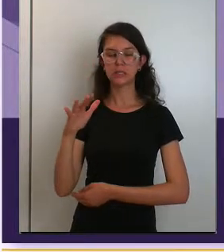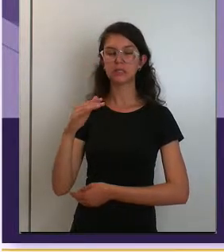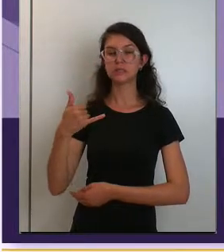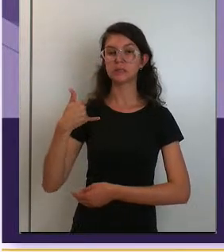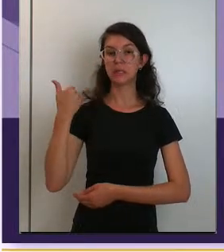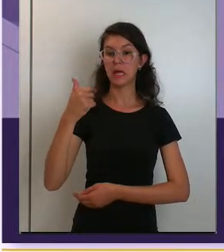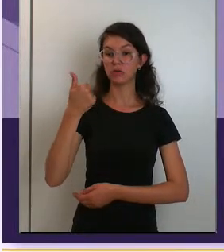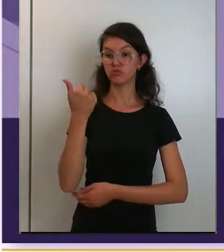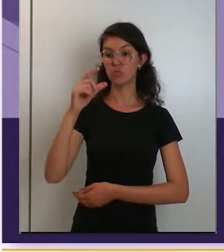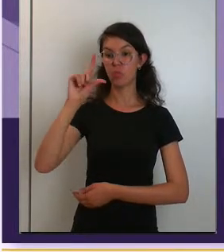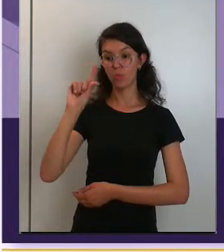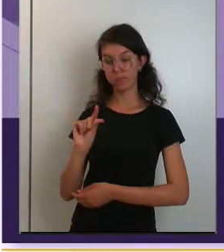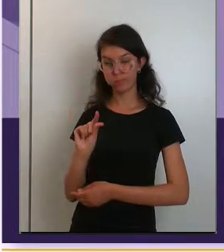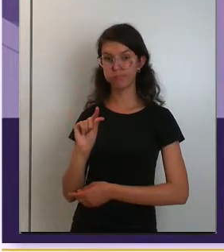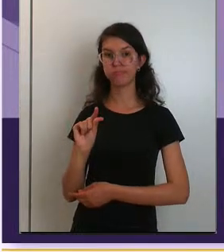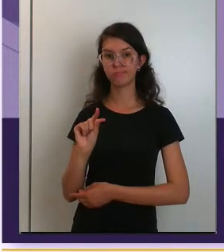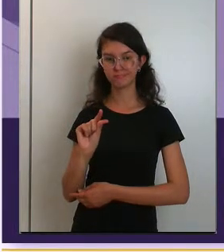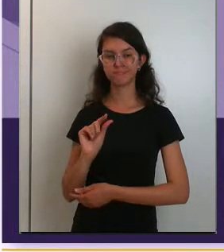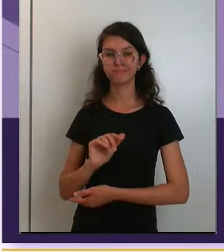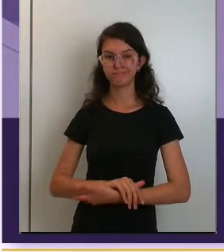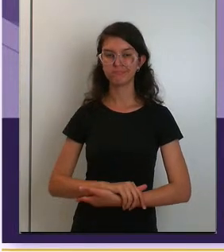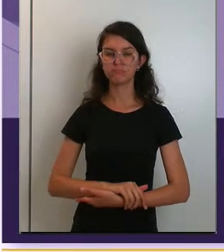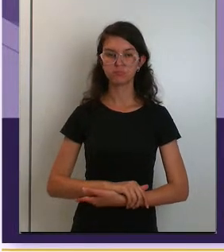no Brasil. E